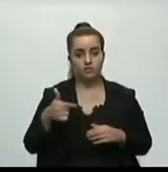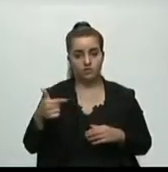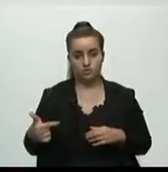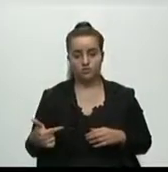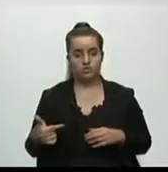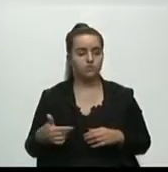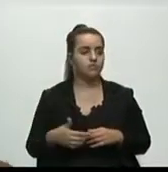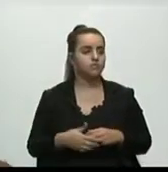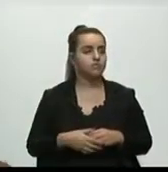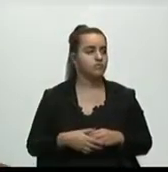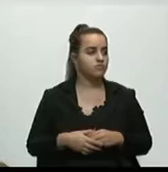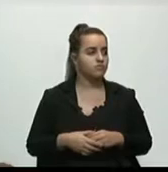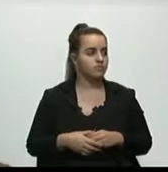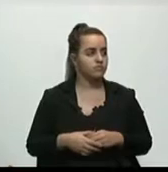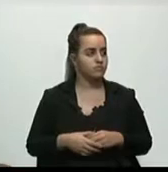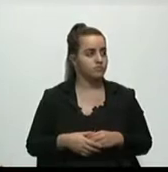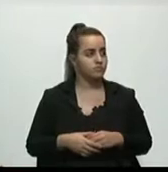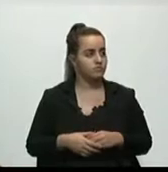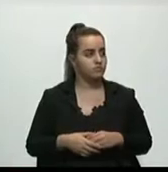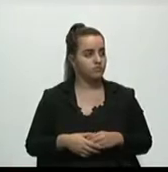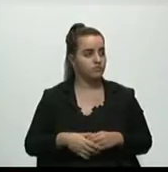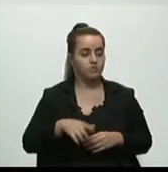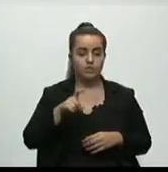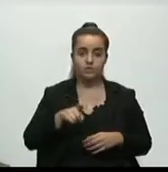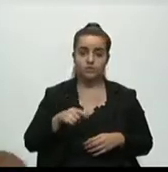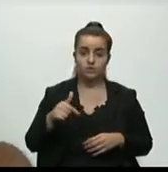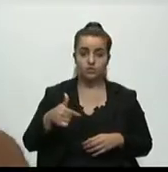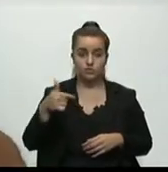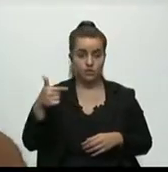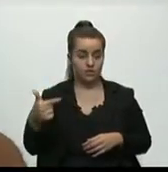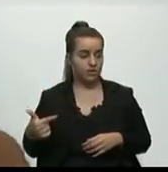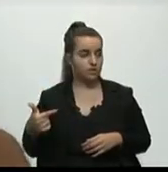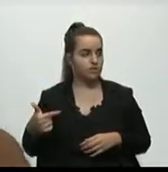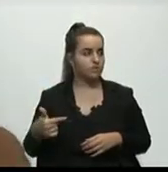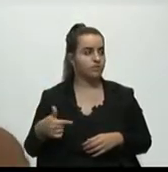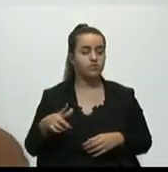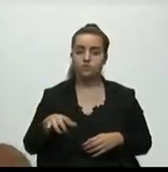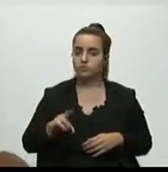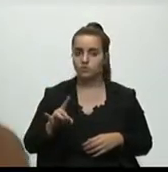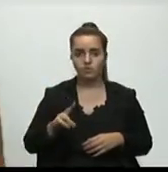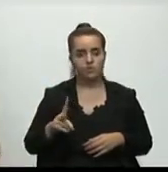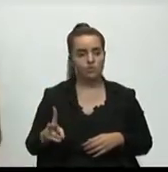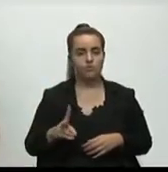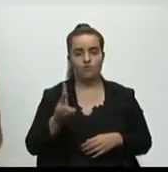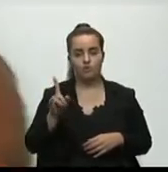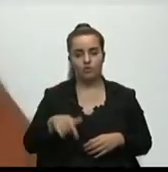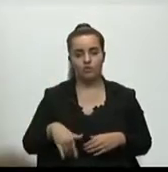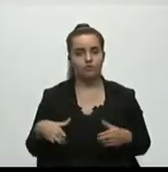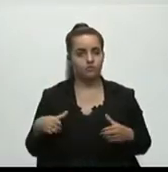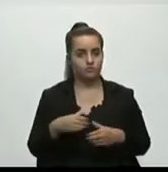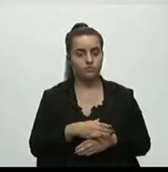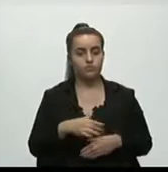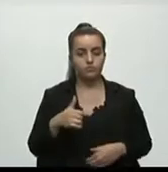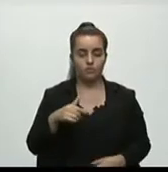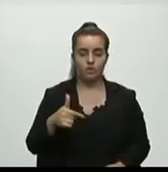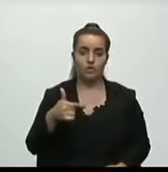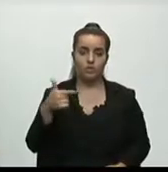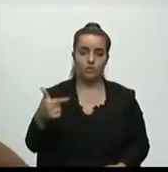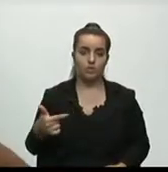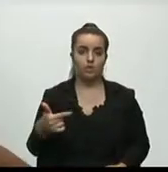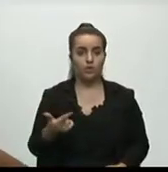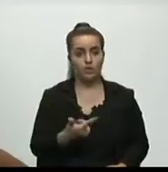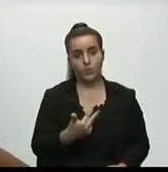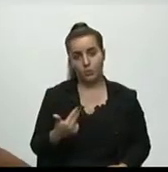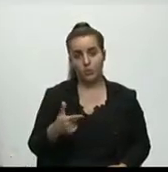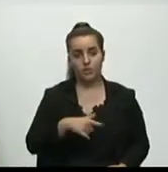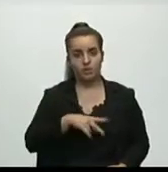Então, escolho a opção x ao quadrado, automaticamente o valor será elevado ao quadrado, igual,